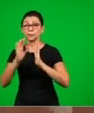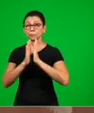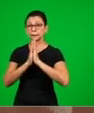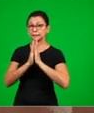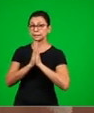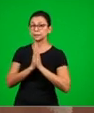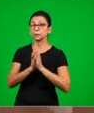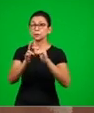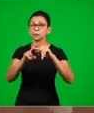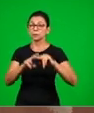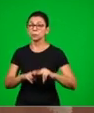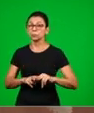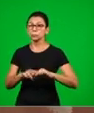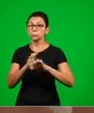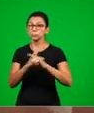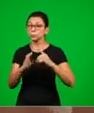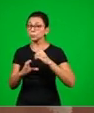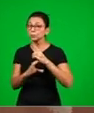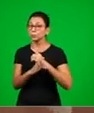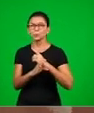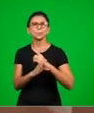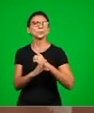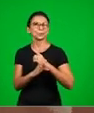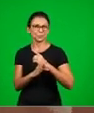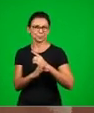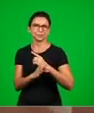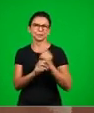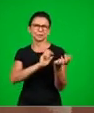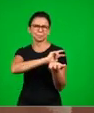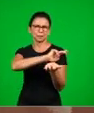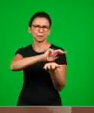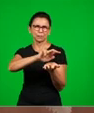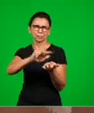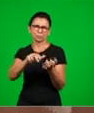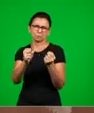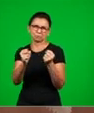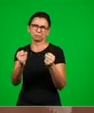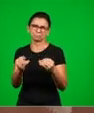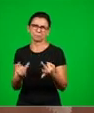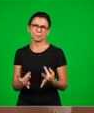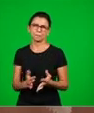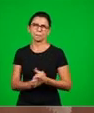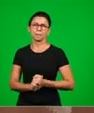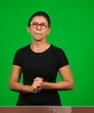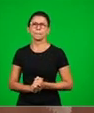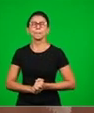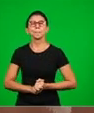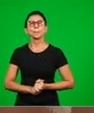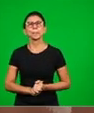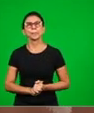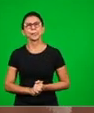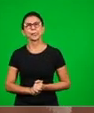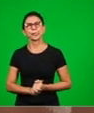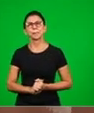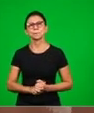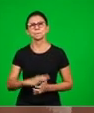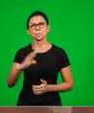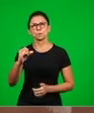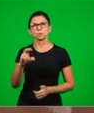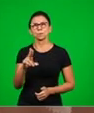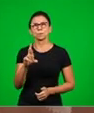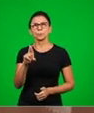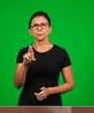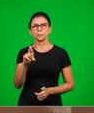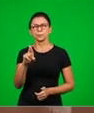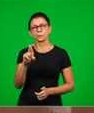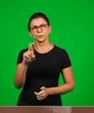da adoração ao Senhor. Isso é o arco. São outras coisas que nós podemos até descrever. E a couraça. Couraça é aquilo que